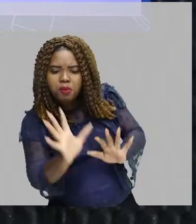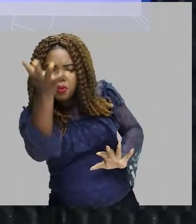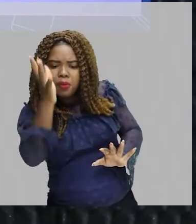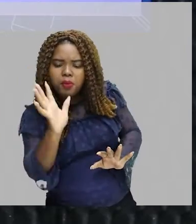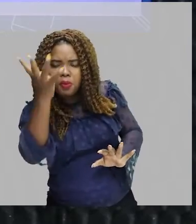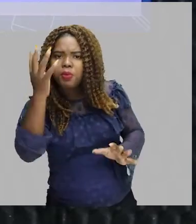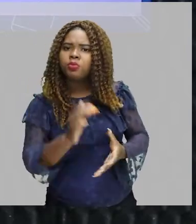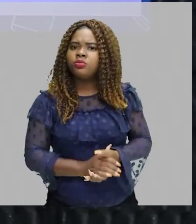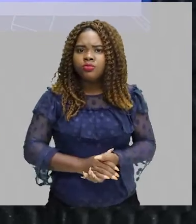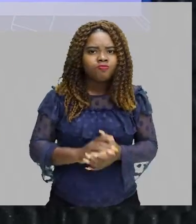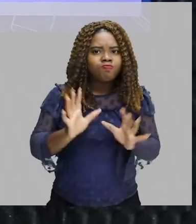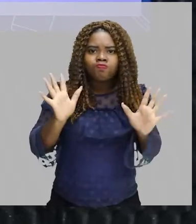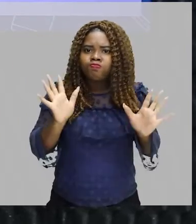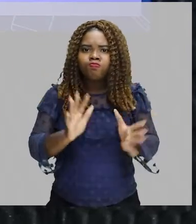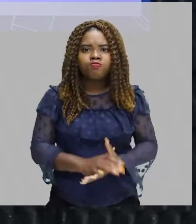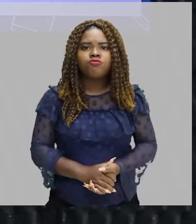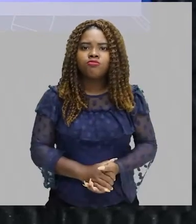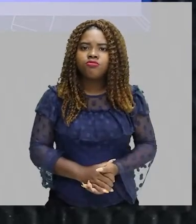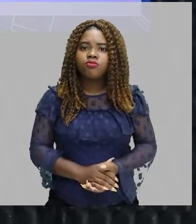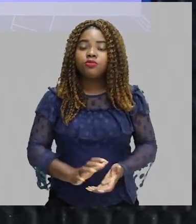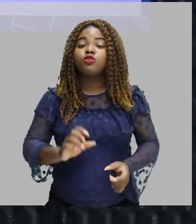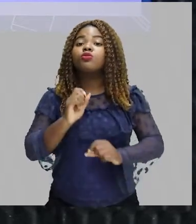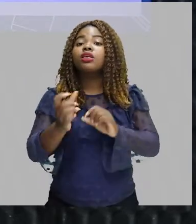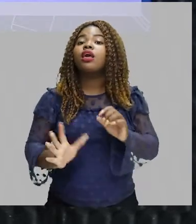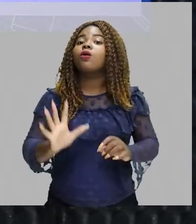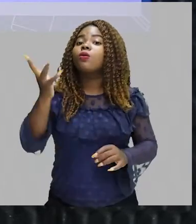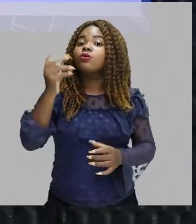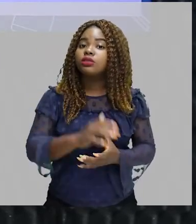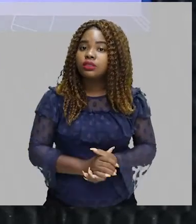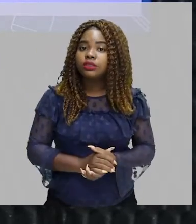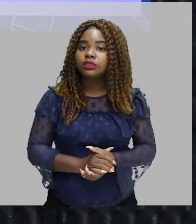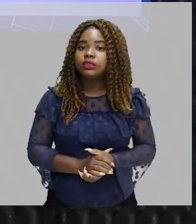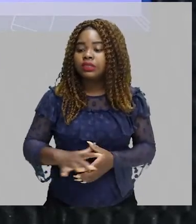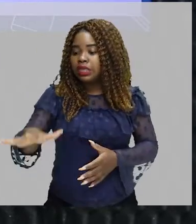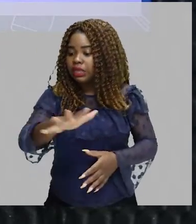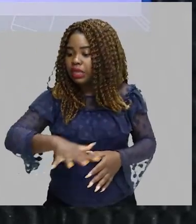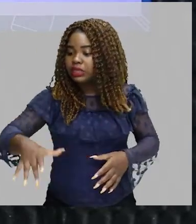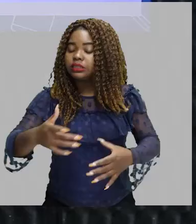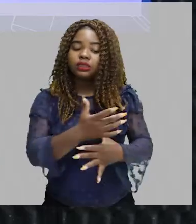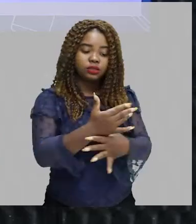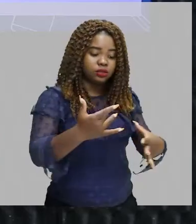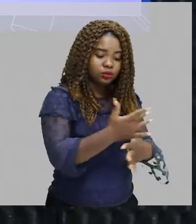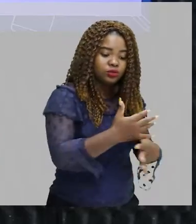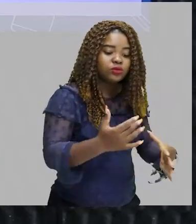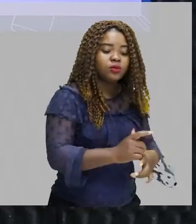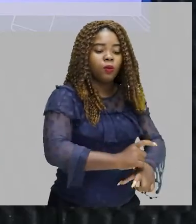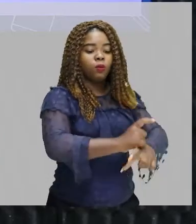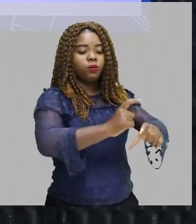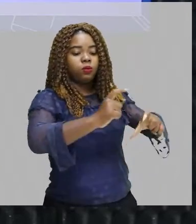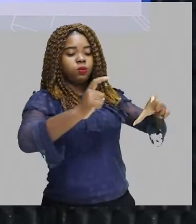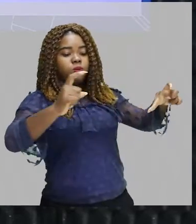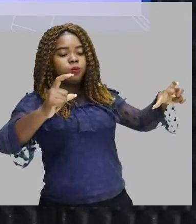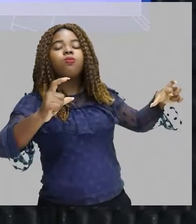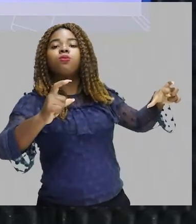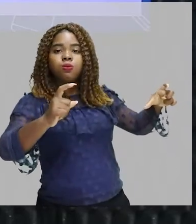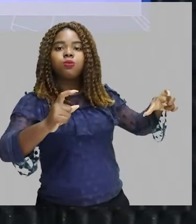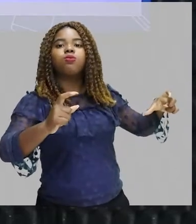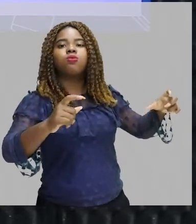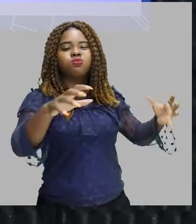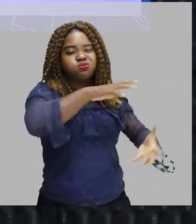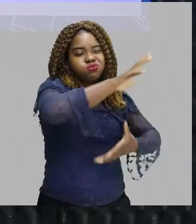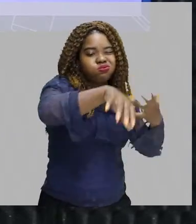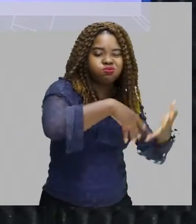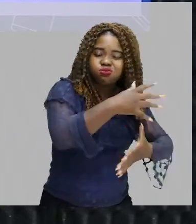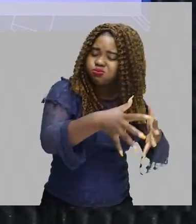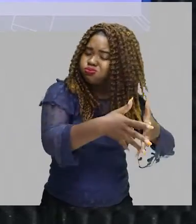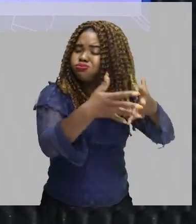forma desordenada, faz com que os espaços urbanos cresçam também de forma desordenada, e isso vai gerar